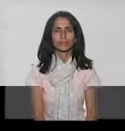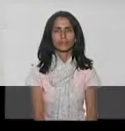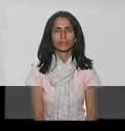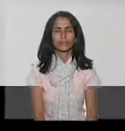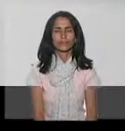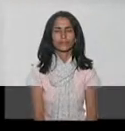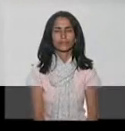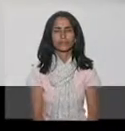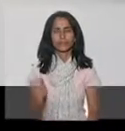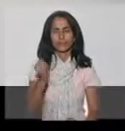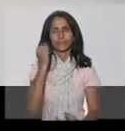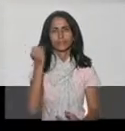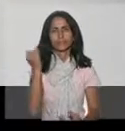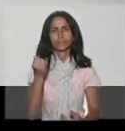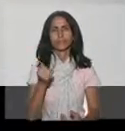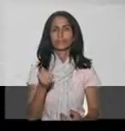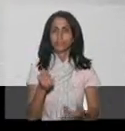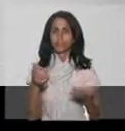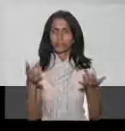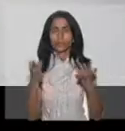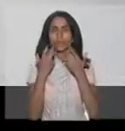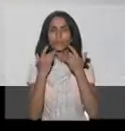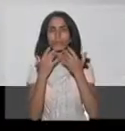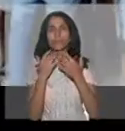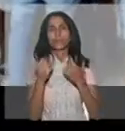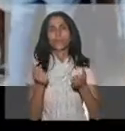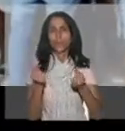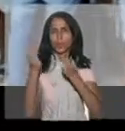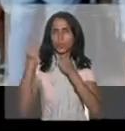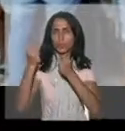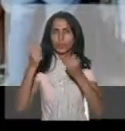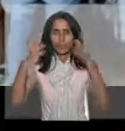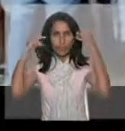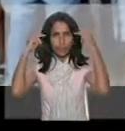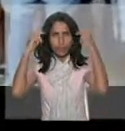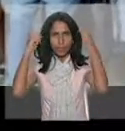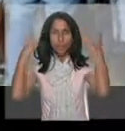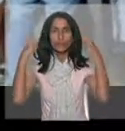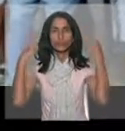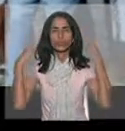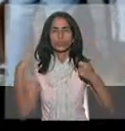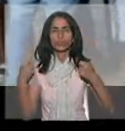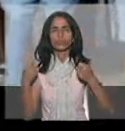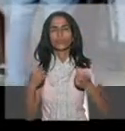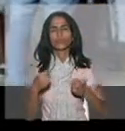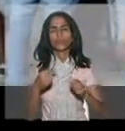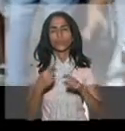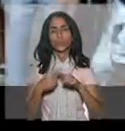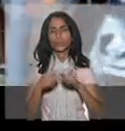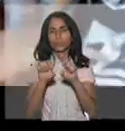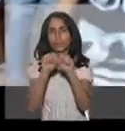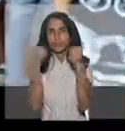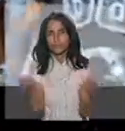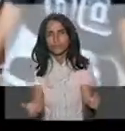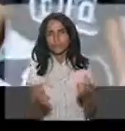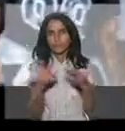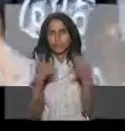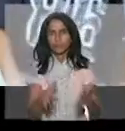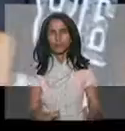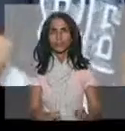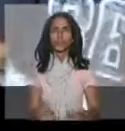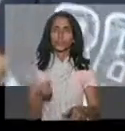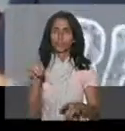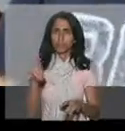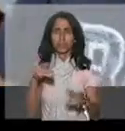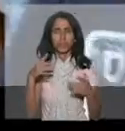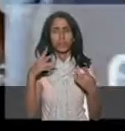a importância esse evento empoderamento crespo ele é importante para mim porque ele disse constrói essa imagem que a gente tem é